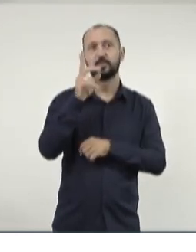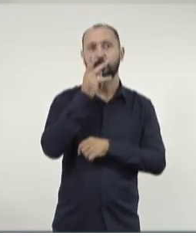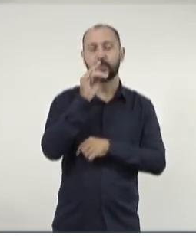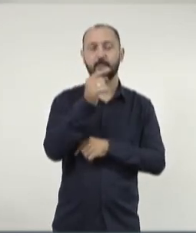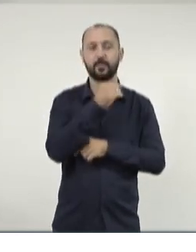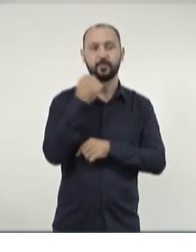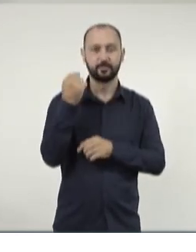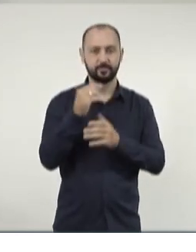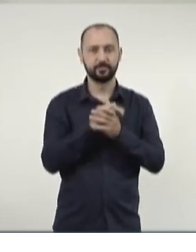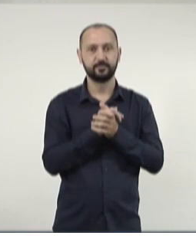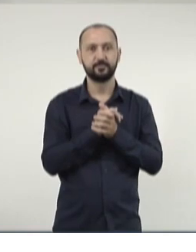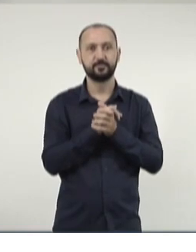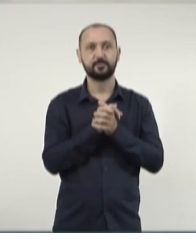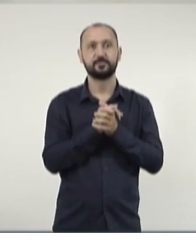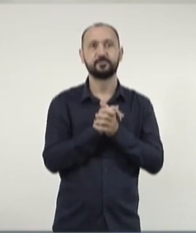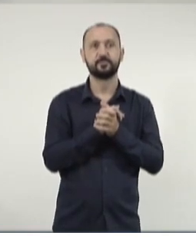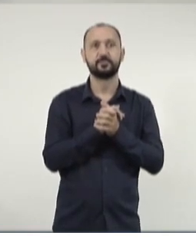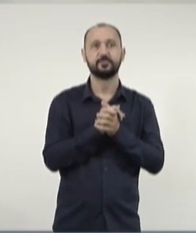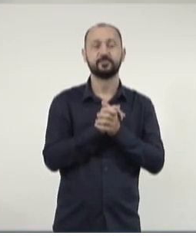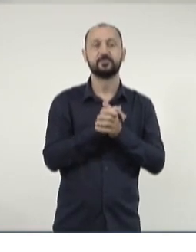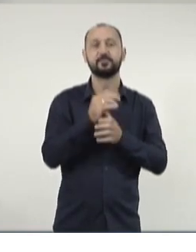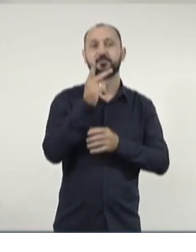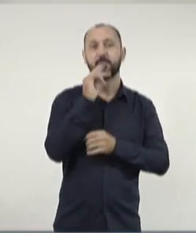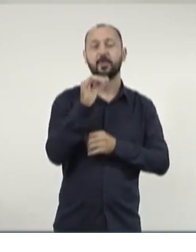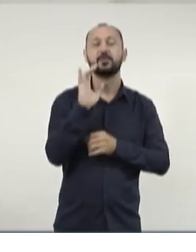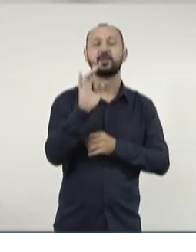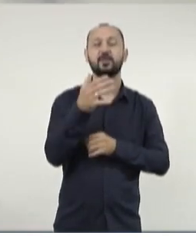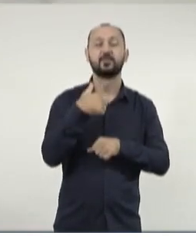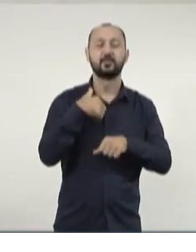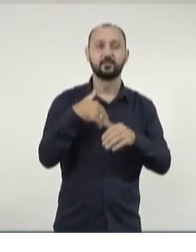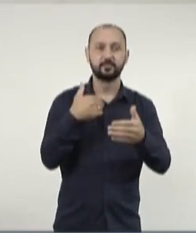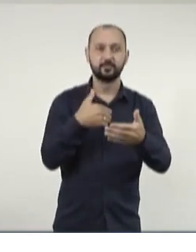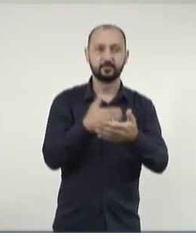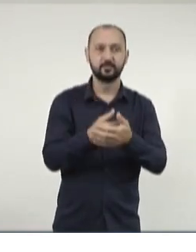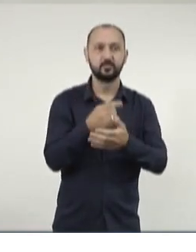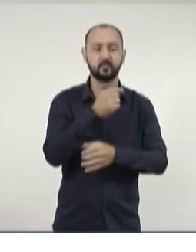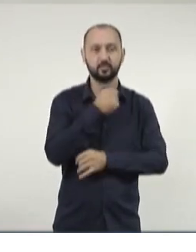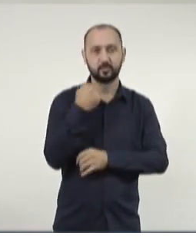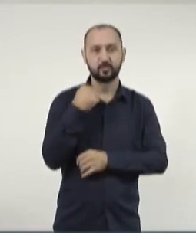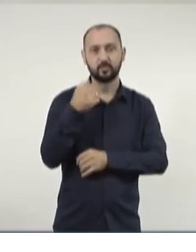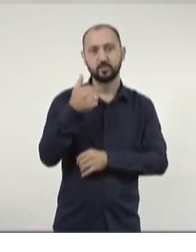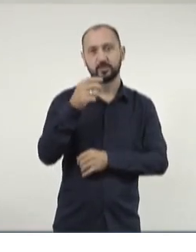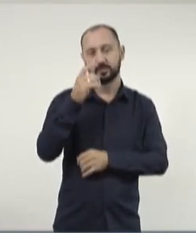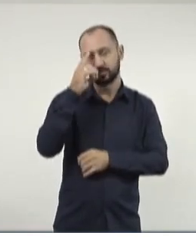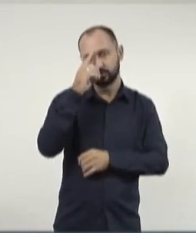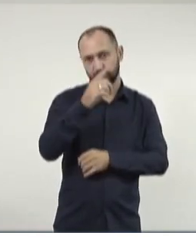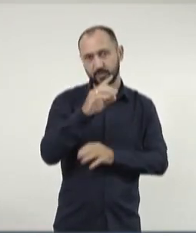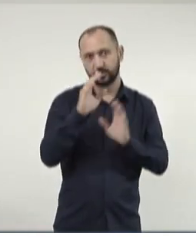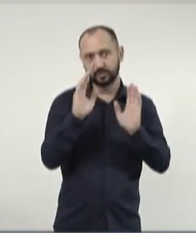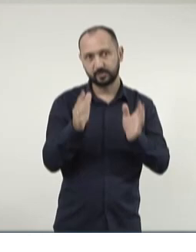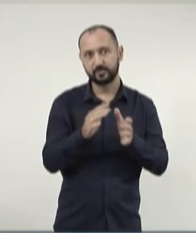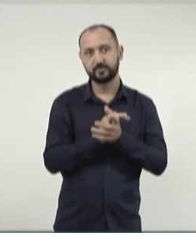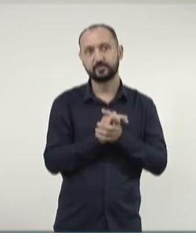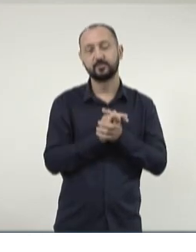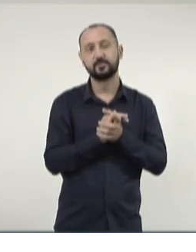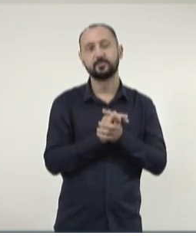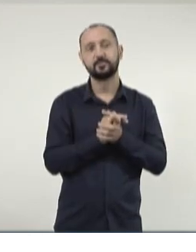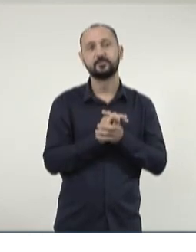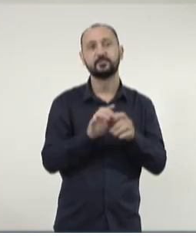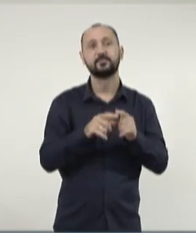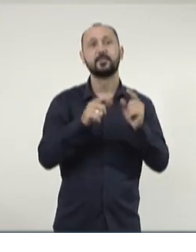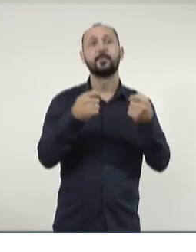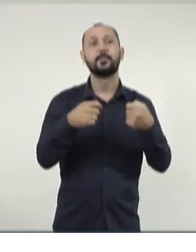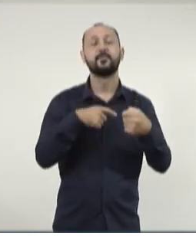óbito. Meu pai já estava em processo ativo de morte há uns 15 dias. Mas o desfecho